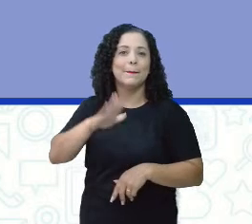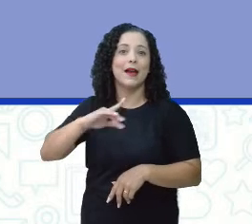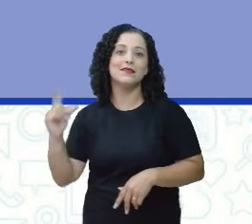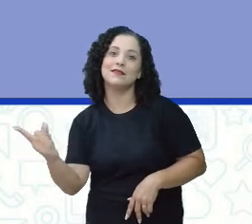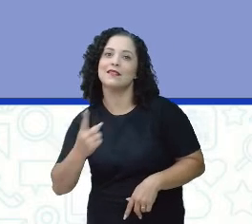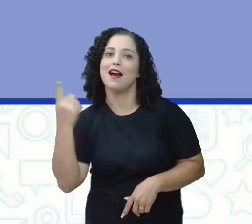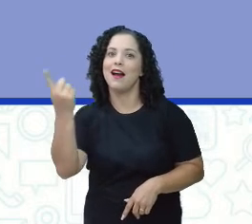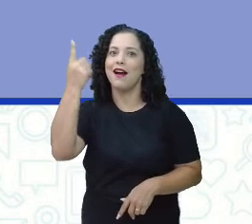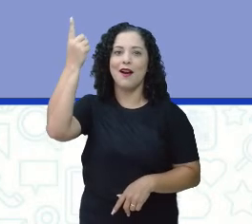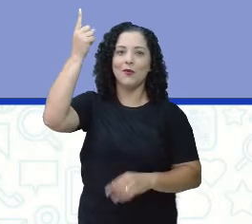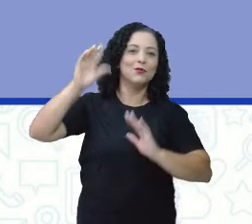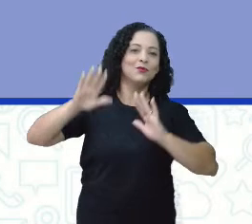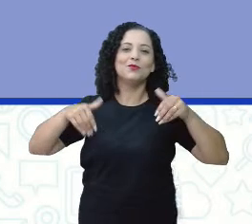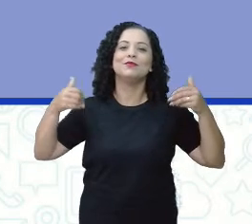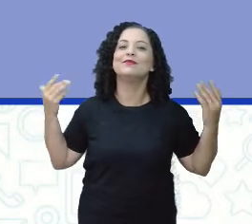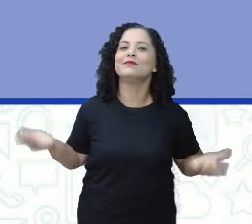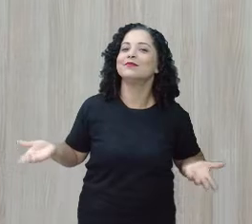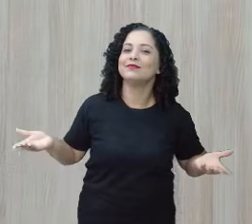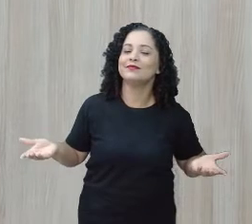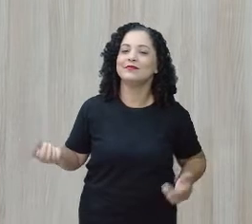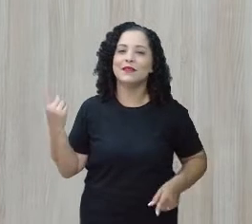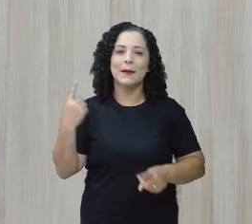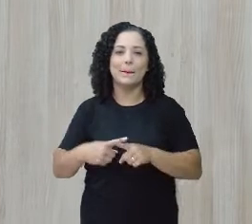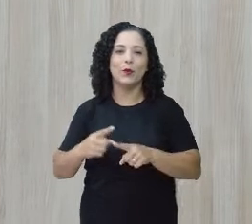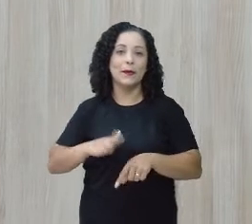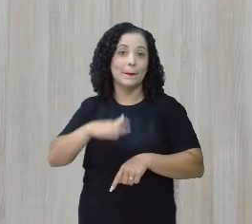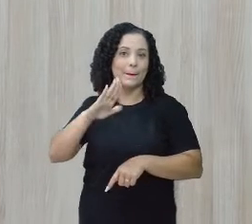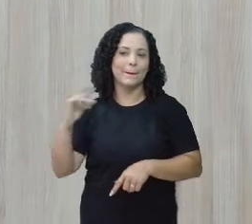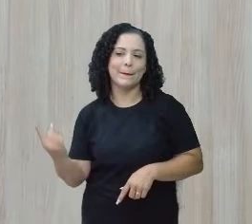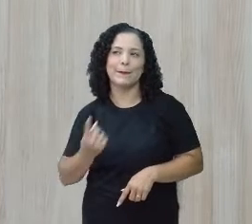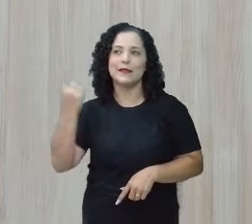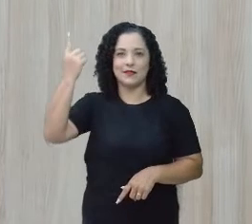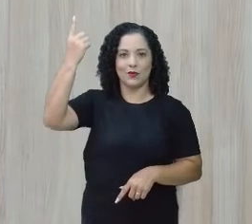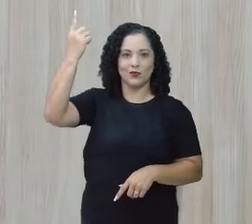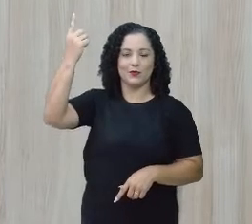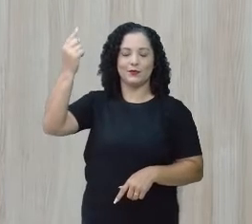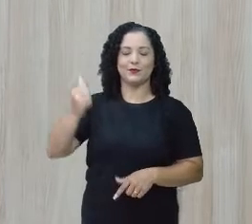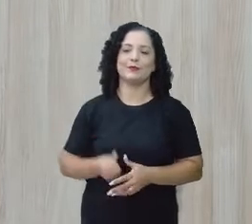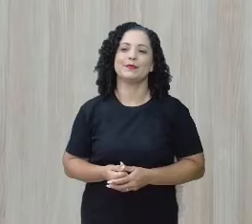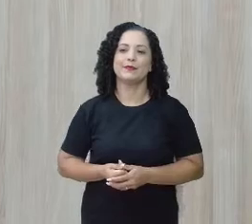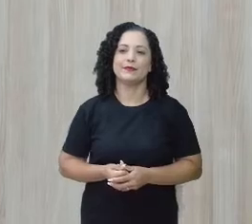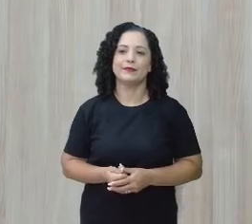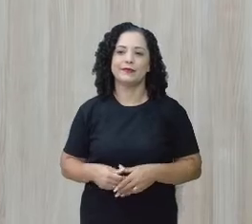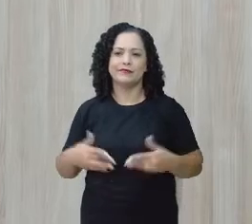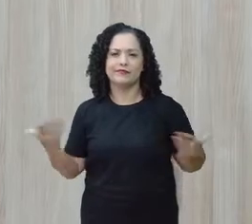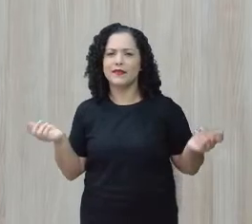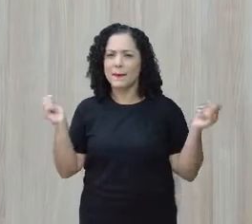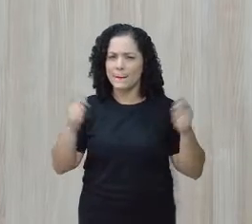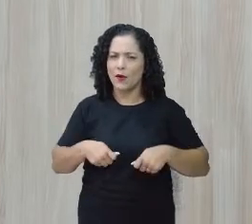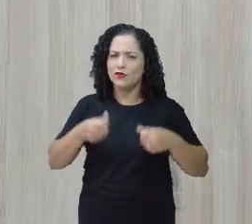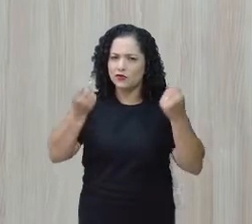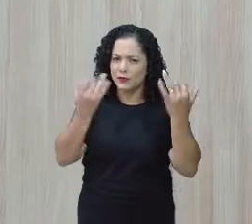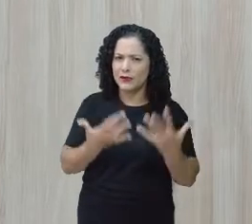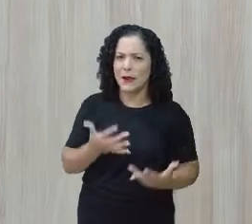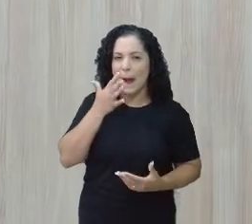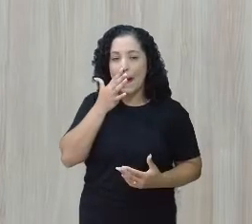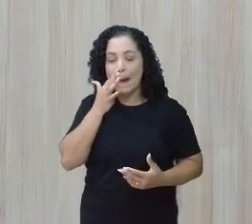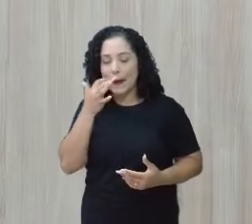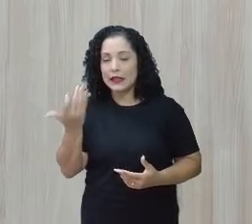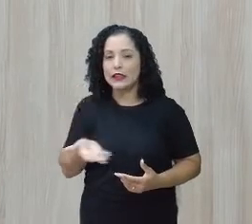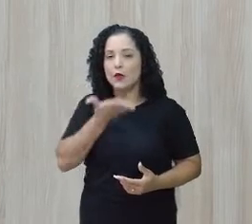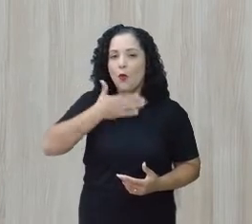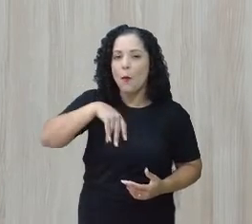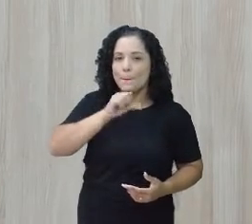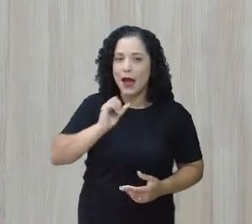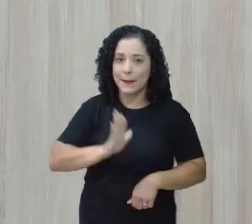é o mais alto? Por que é o mais alto? Será que eu posso dizer que o pai é